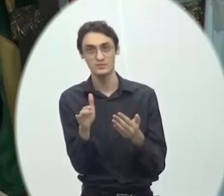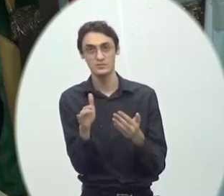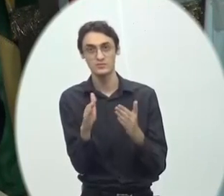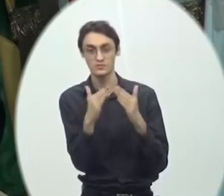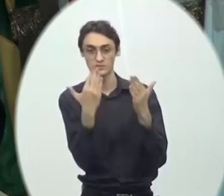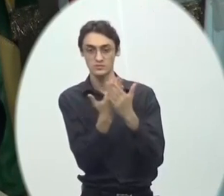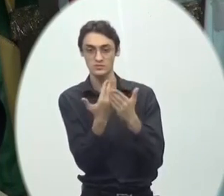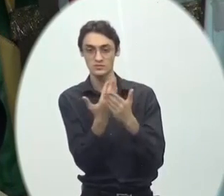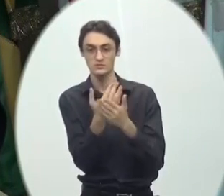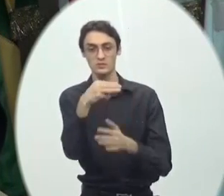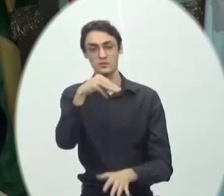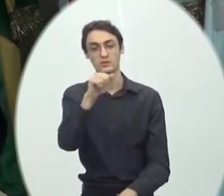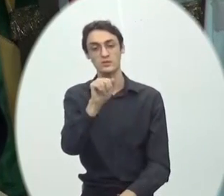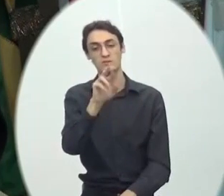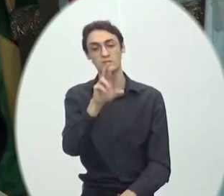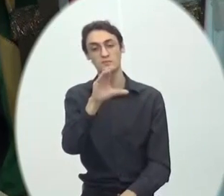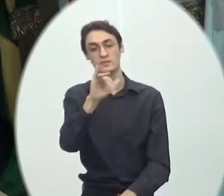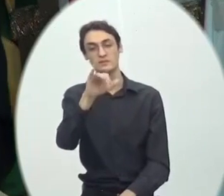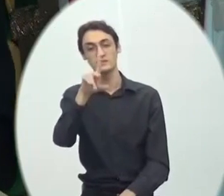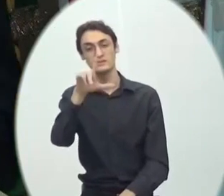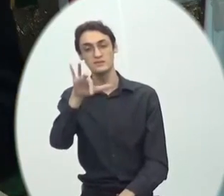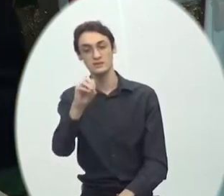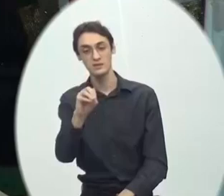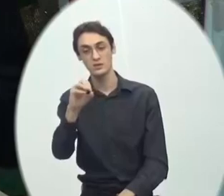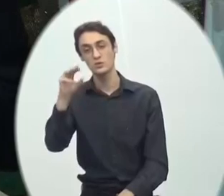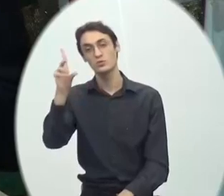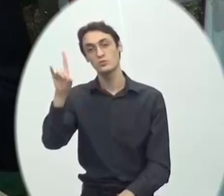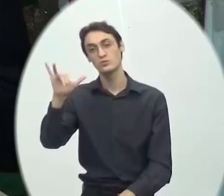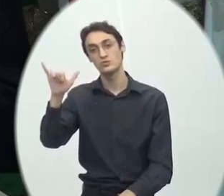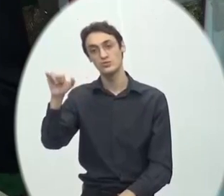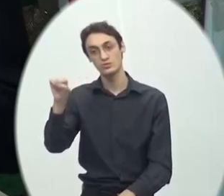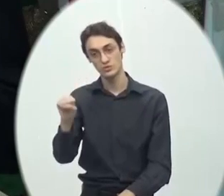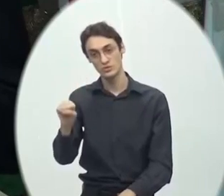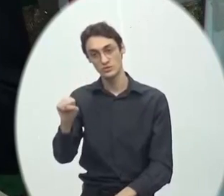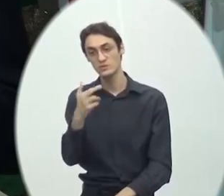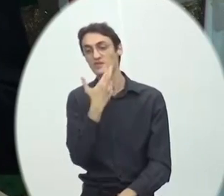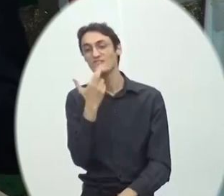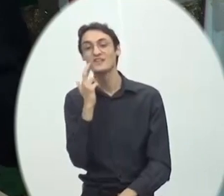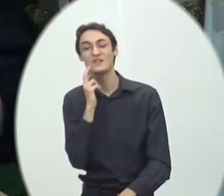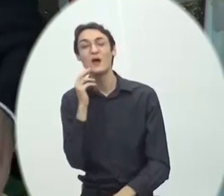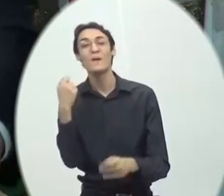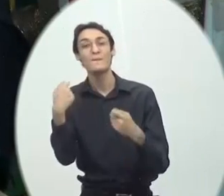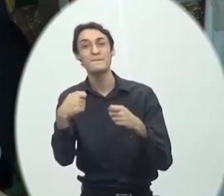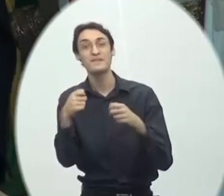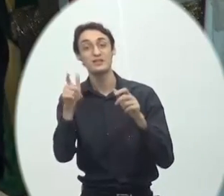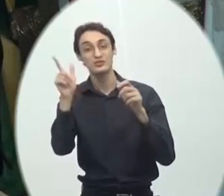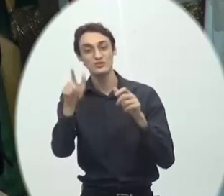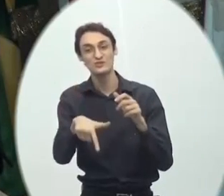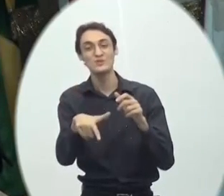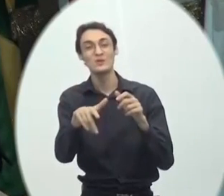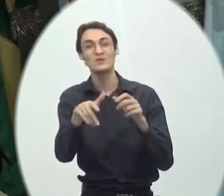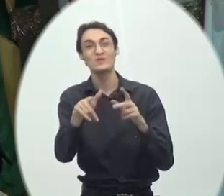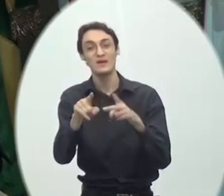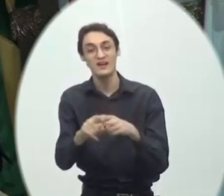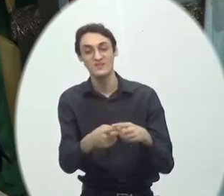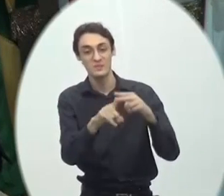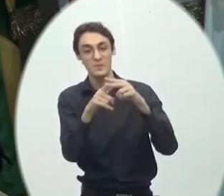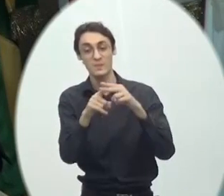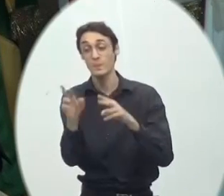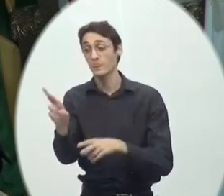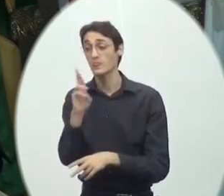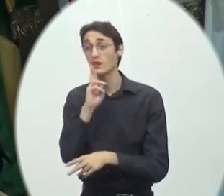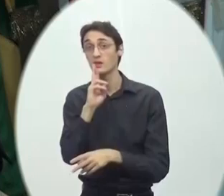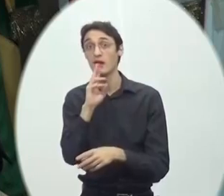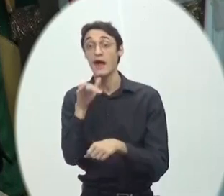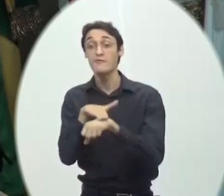na Escola Marcílio Dias, do refeitório. A resposta foi 2 linhas. Vamos ver com a direção se